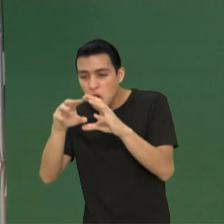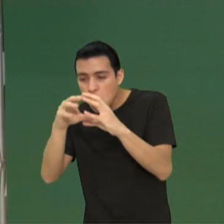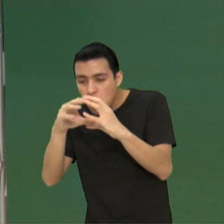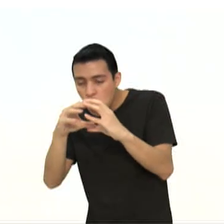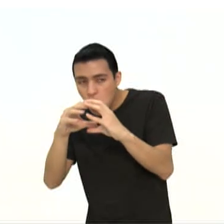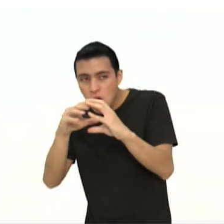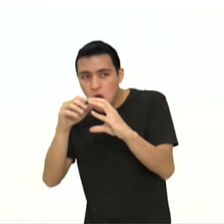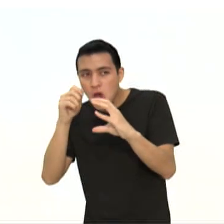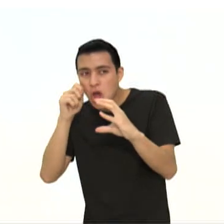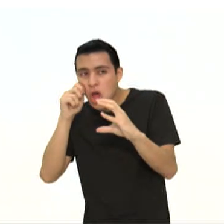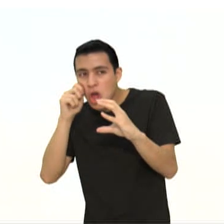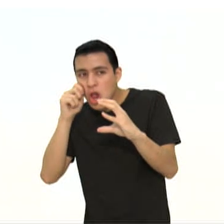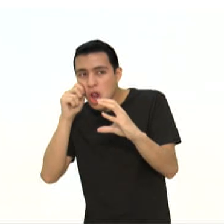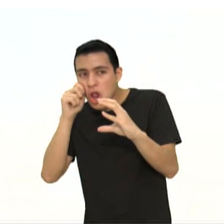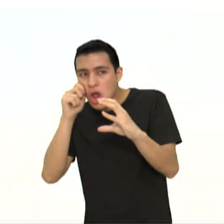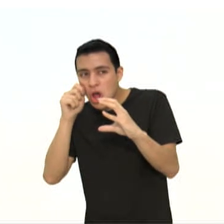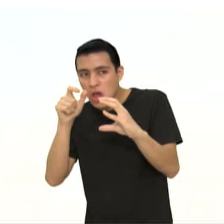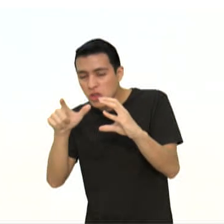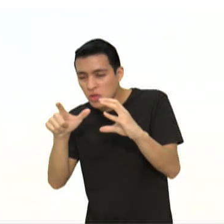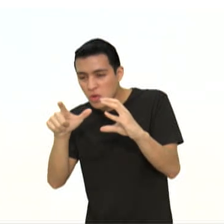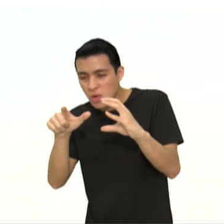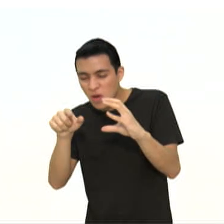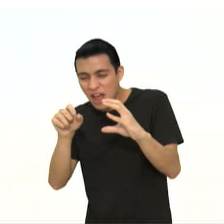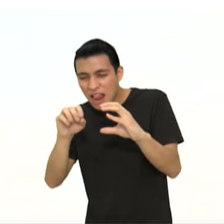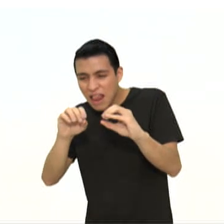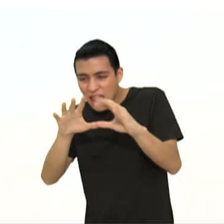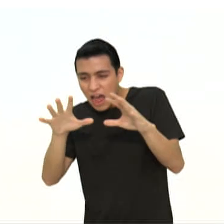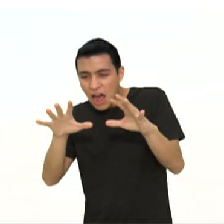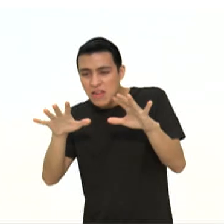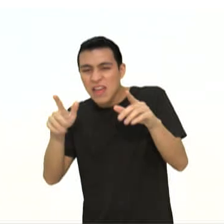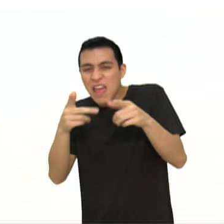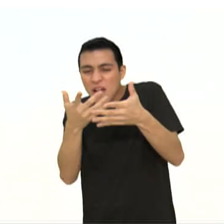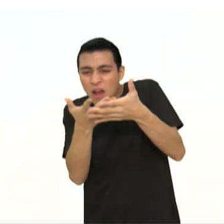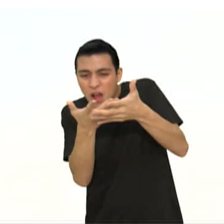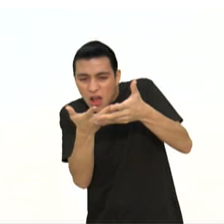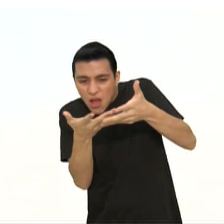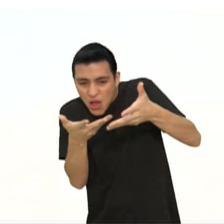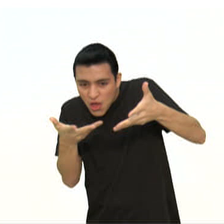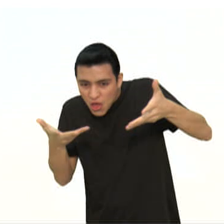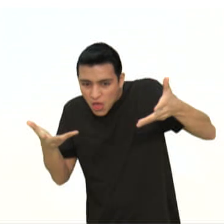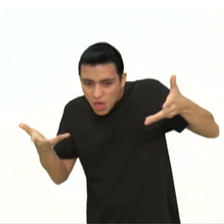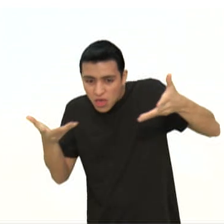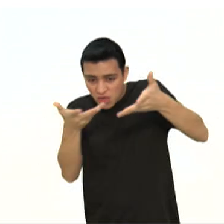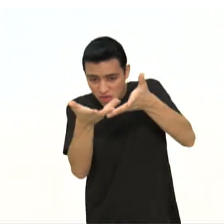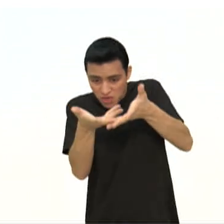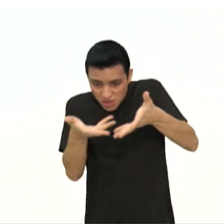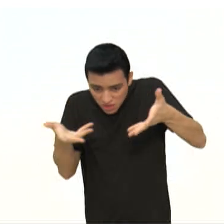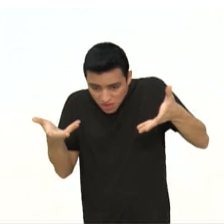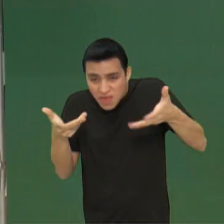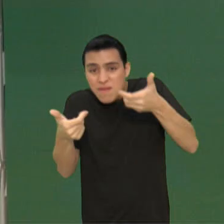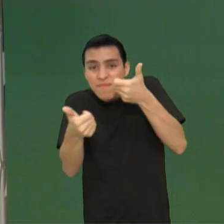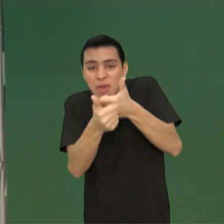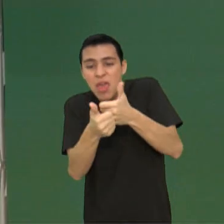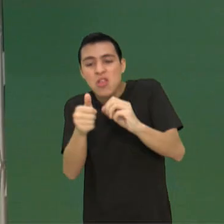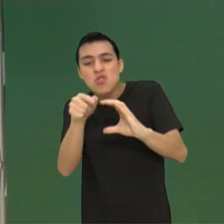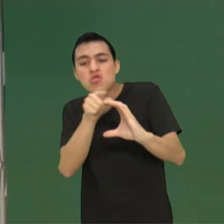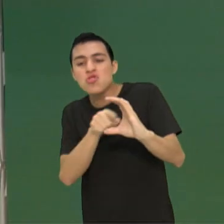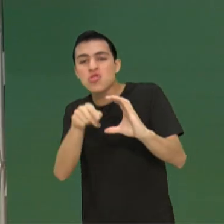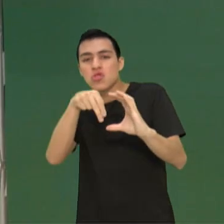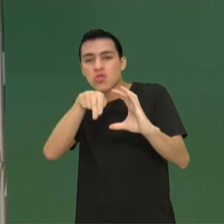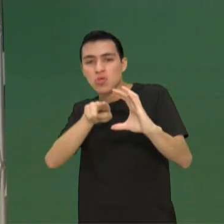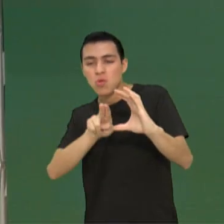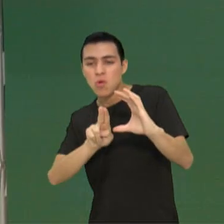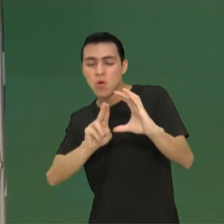Tanto esse azul claro, quanto esses amarronzados, são uma rede de canais que está perto do núcleo. Por que perto do